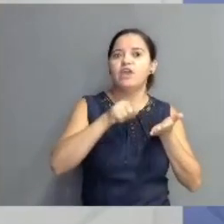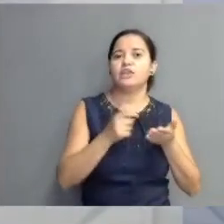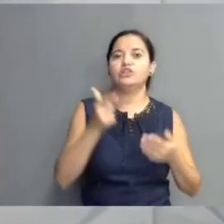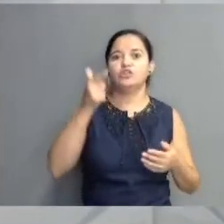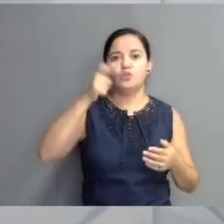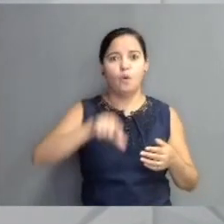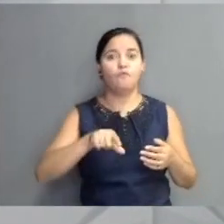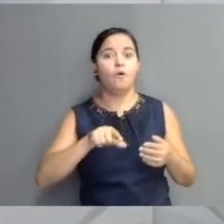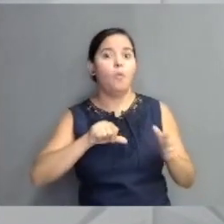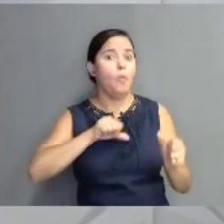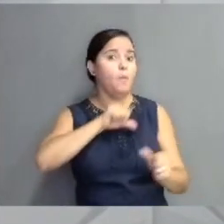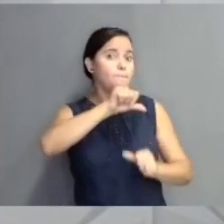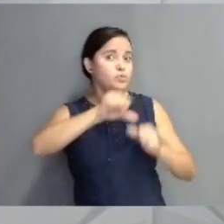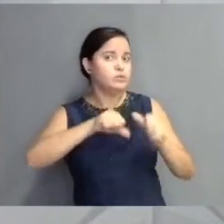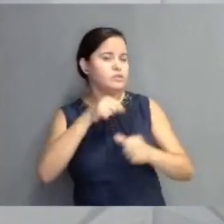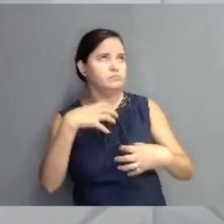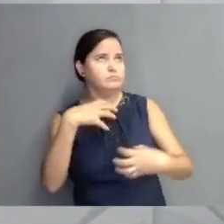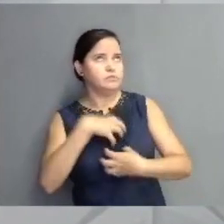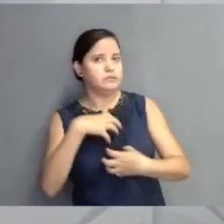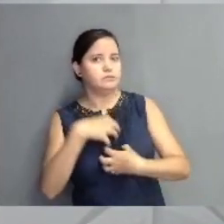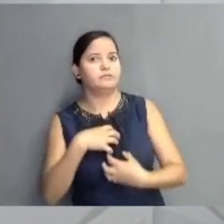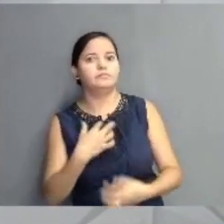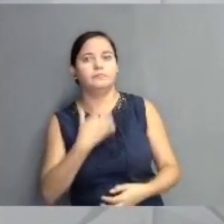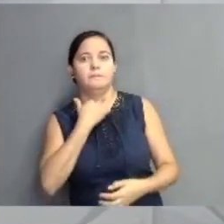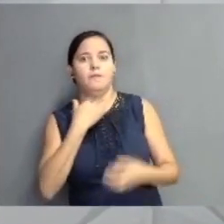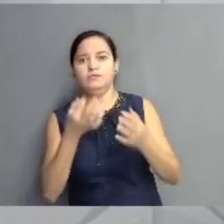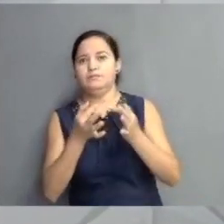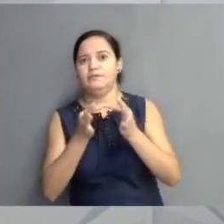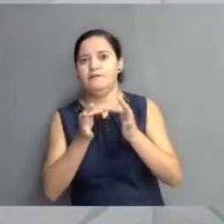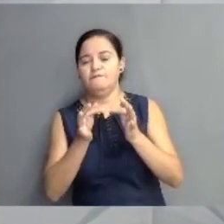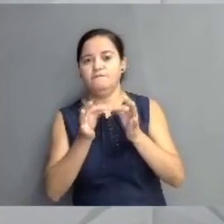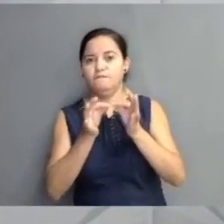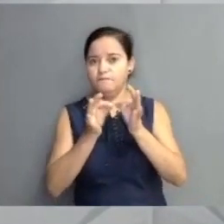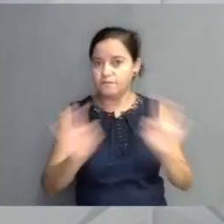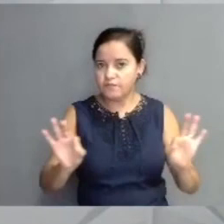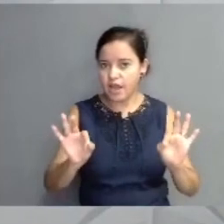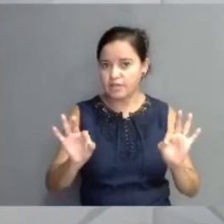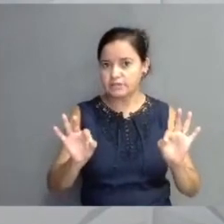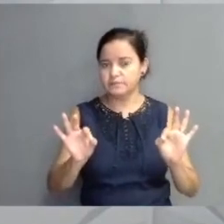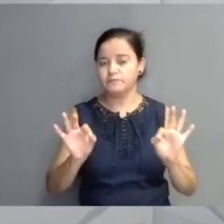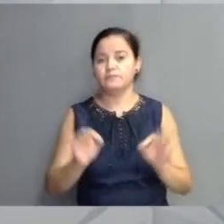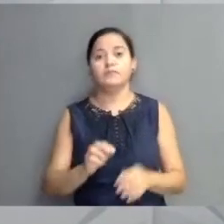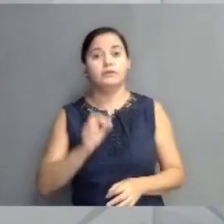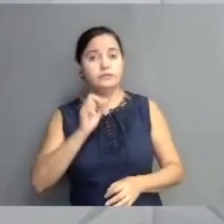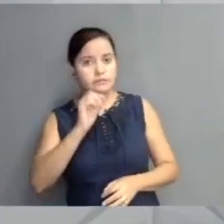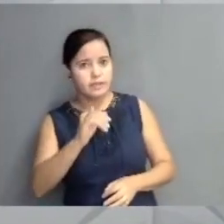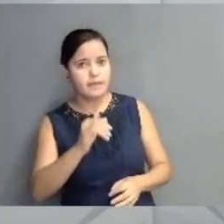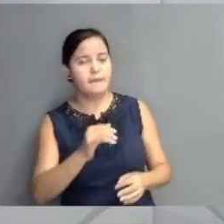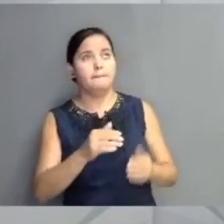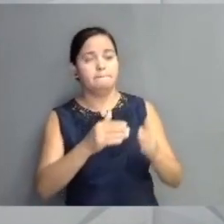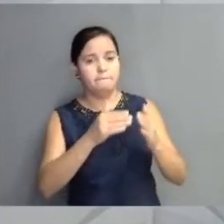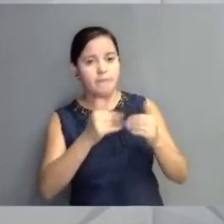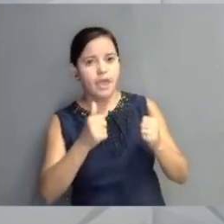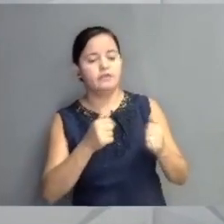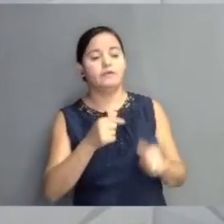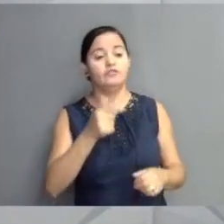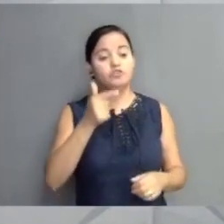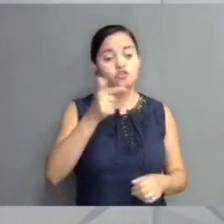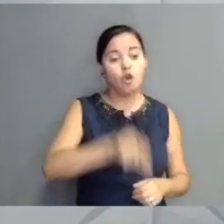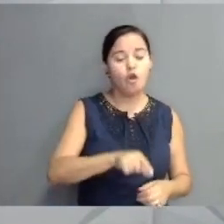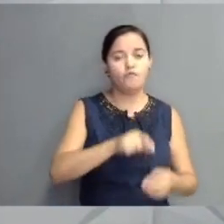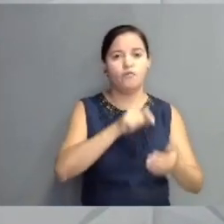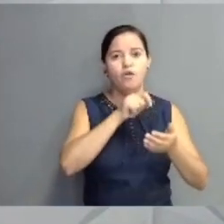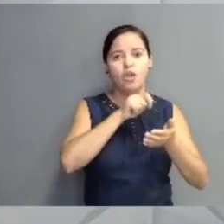o sentido da frase. Quando a questão pede, né, para que eu reescreva essa frase, eu preciso